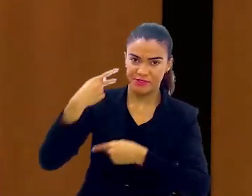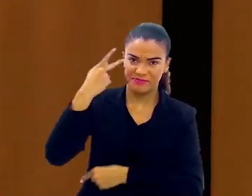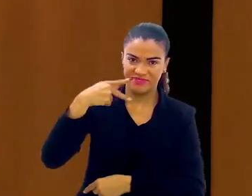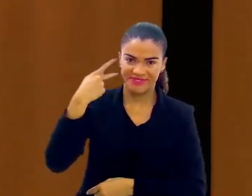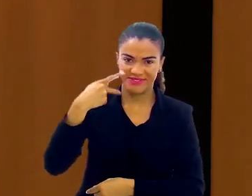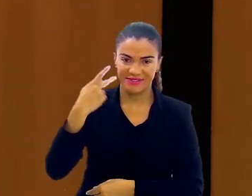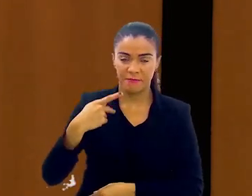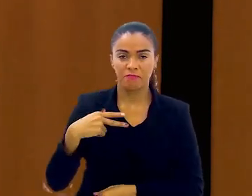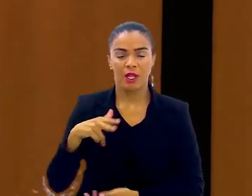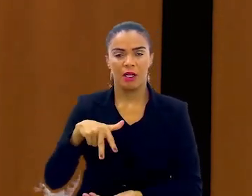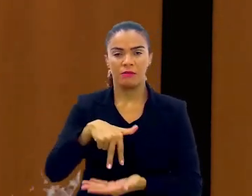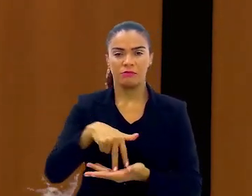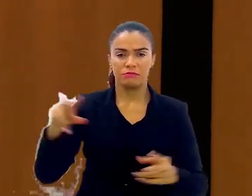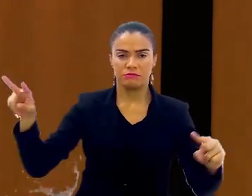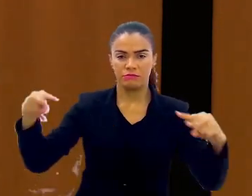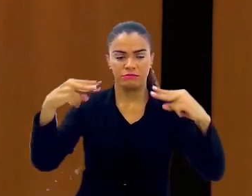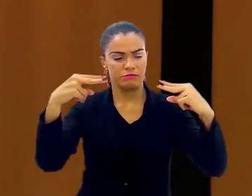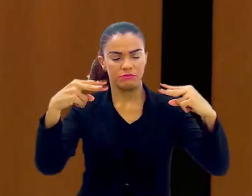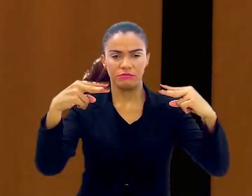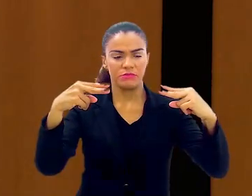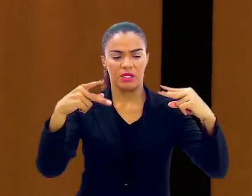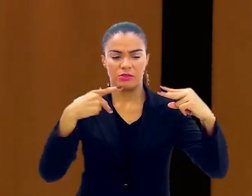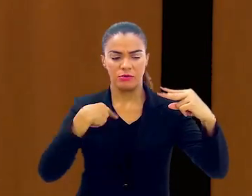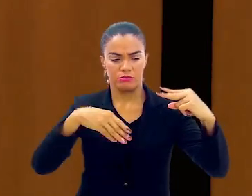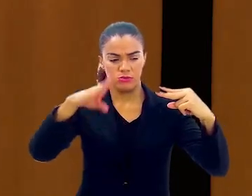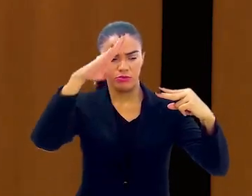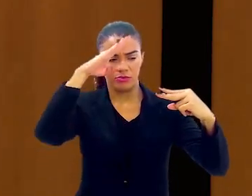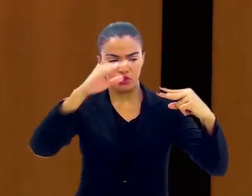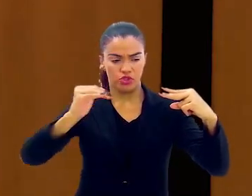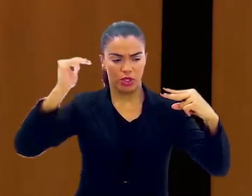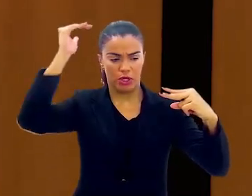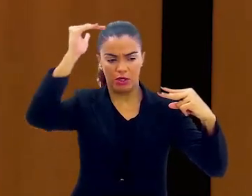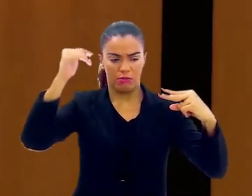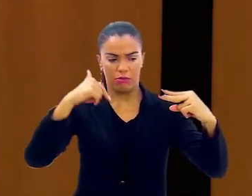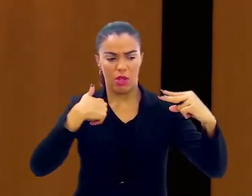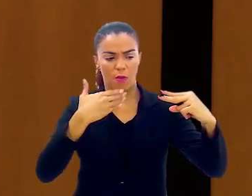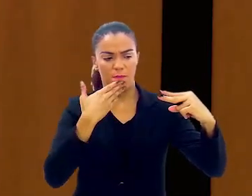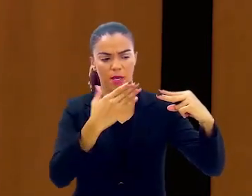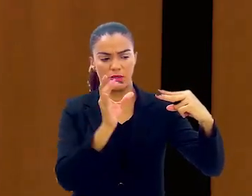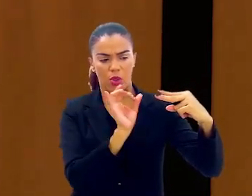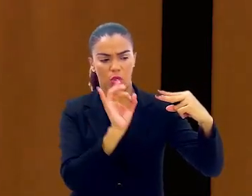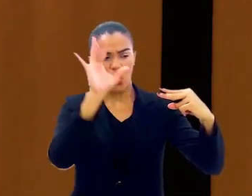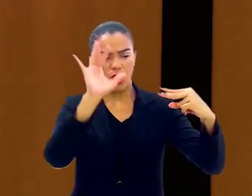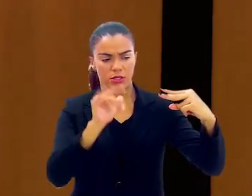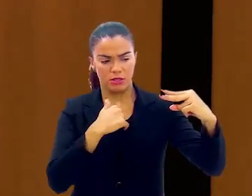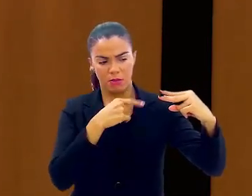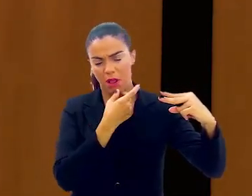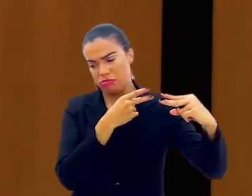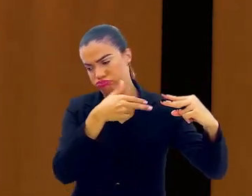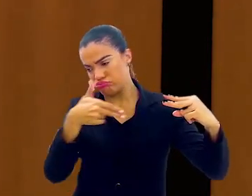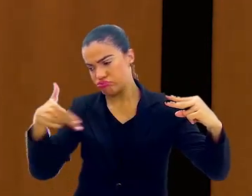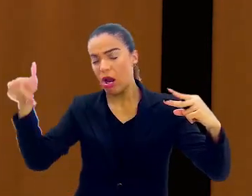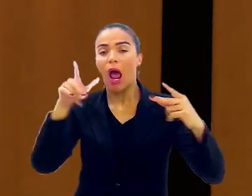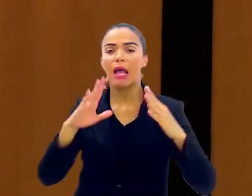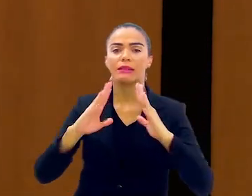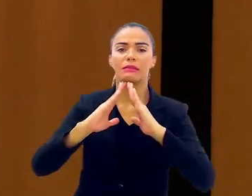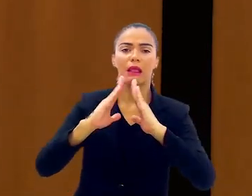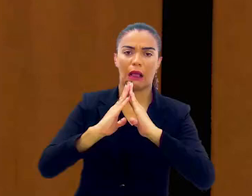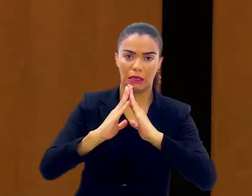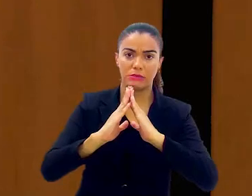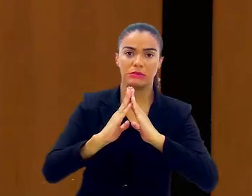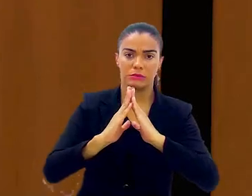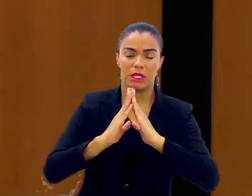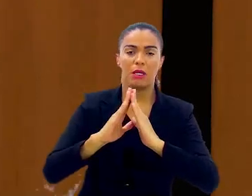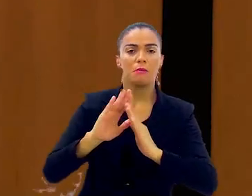político. Ele se levantou, virou-se para o general e disse, general, então eu peço a sua autorização para levar o Noel até